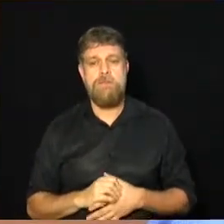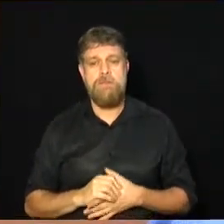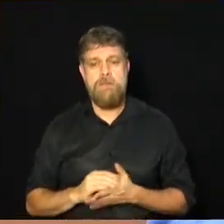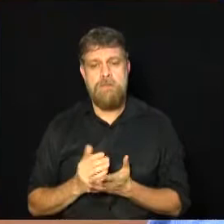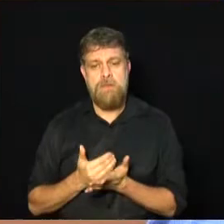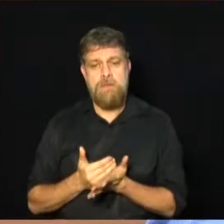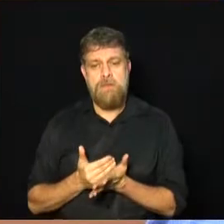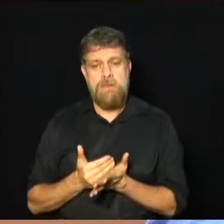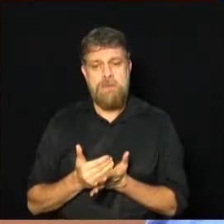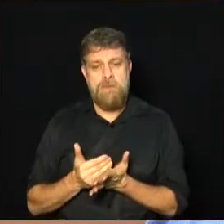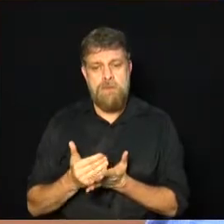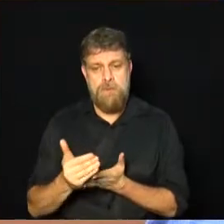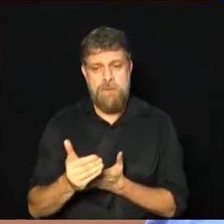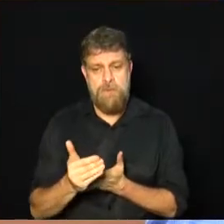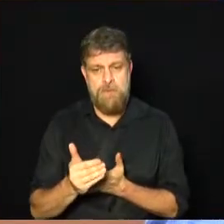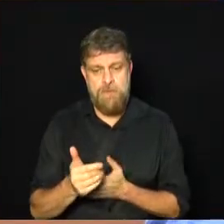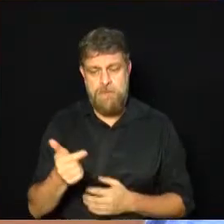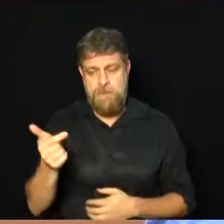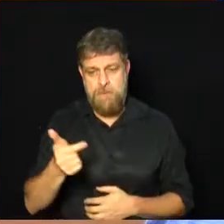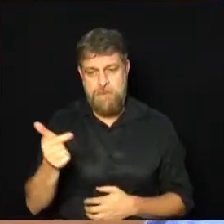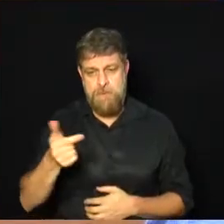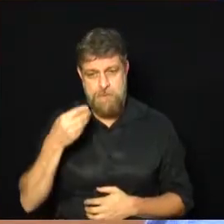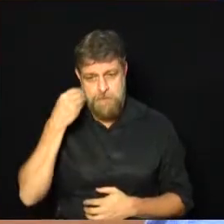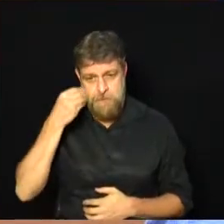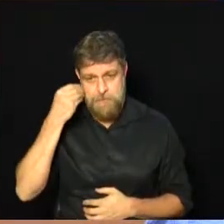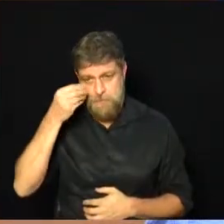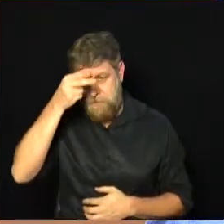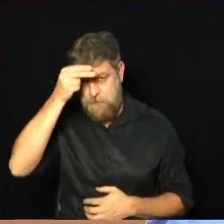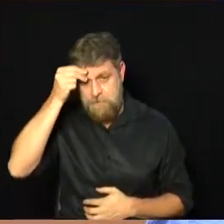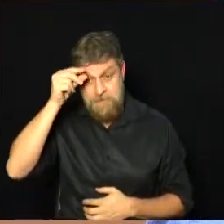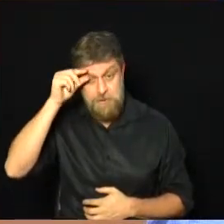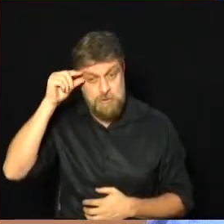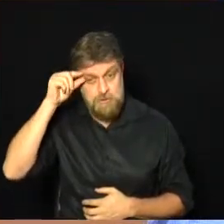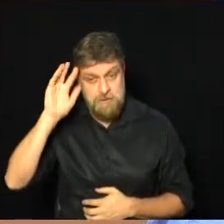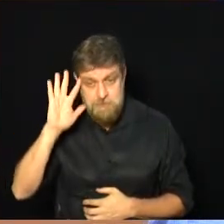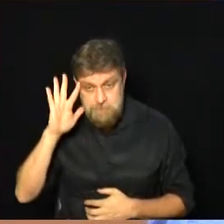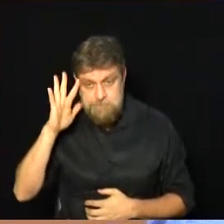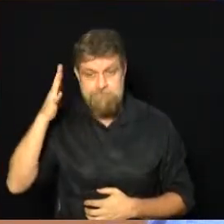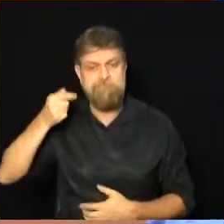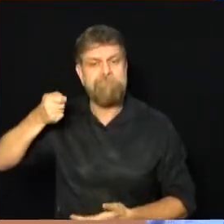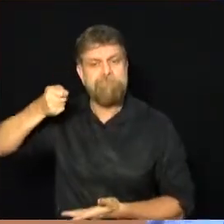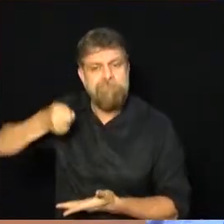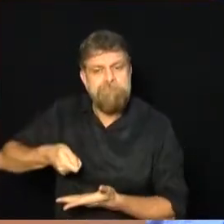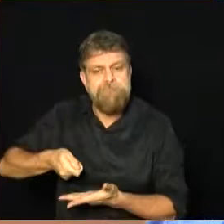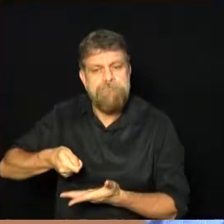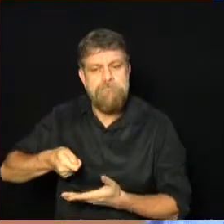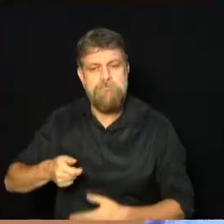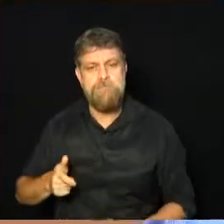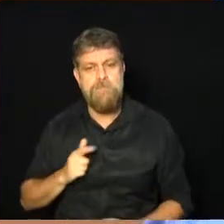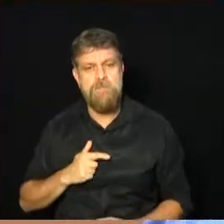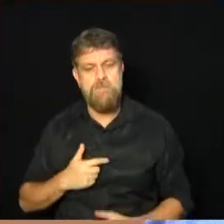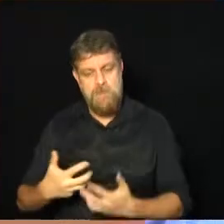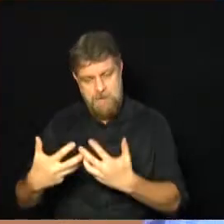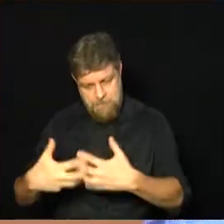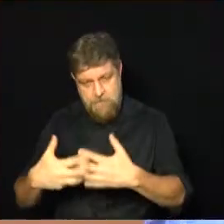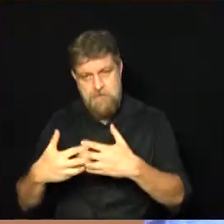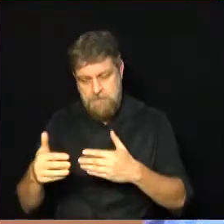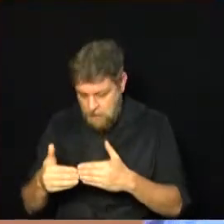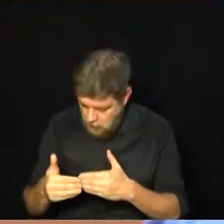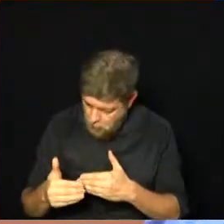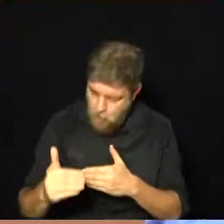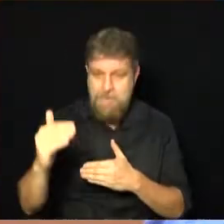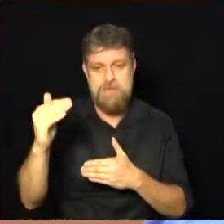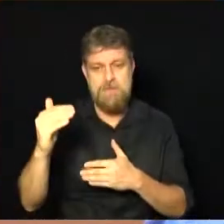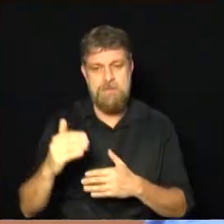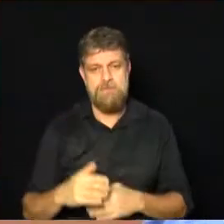início do segundo mandato do prefeito Jonas Donizete, quando a decisão foi tomada de, então, executarmos o projeto e a obra. Aí